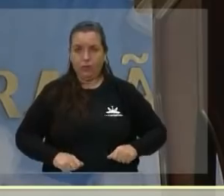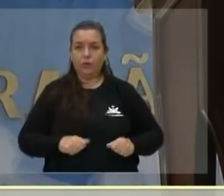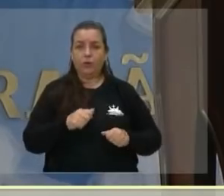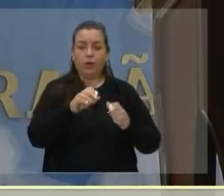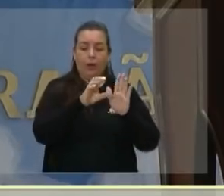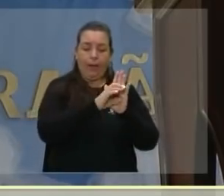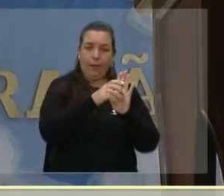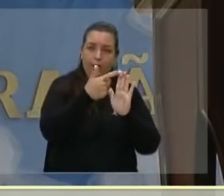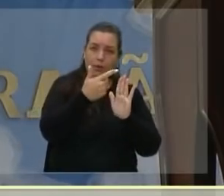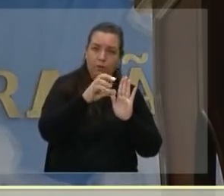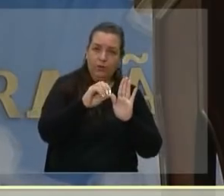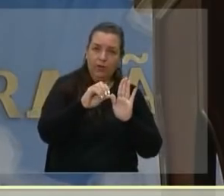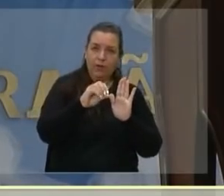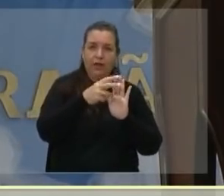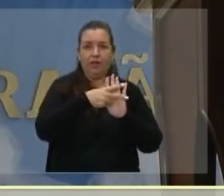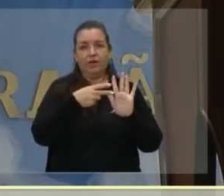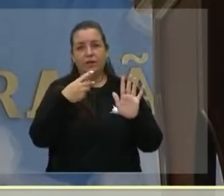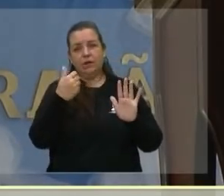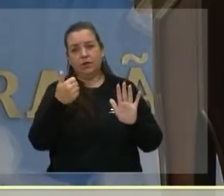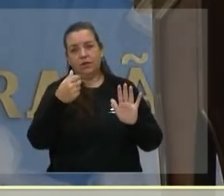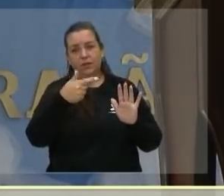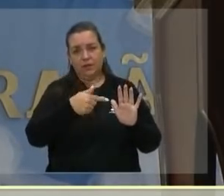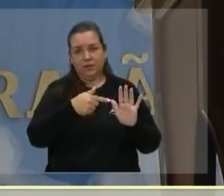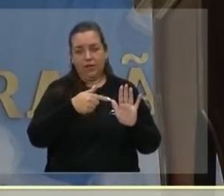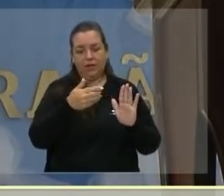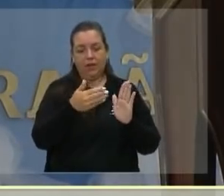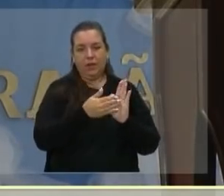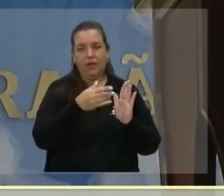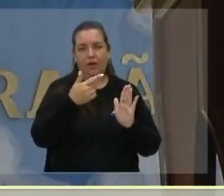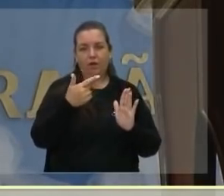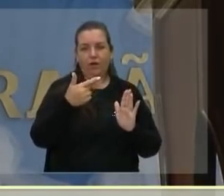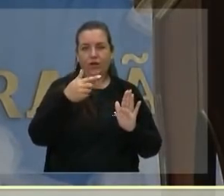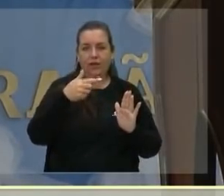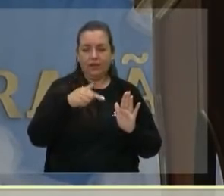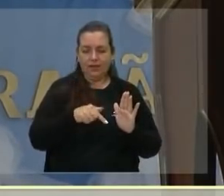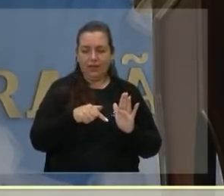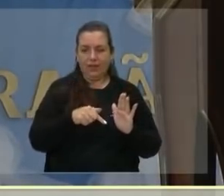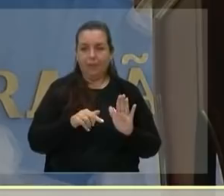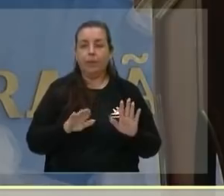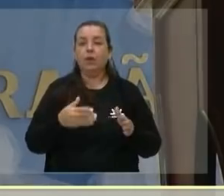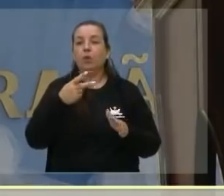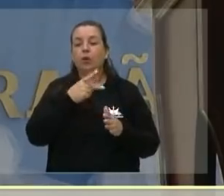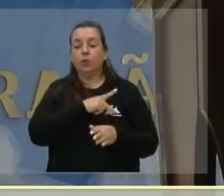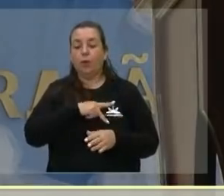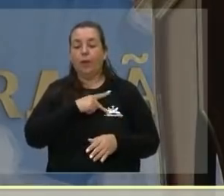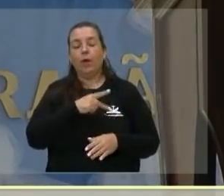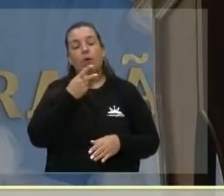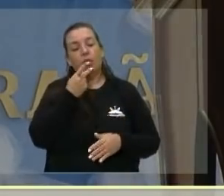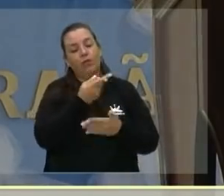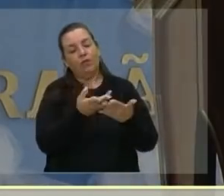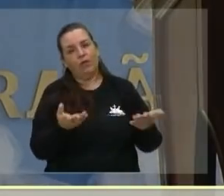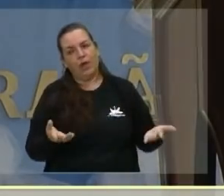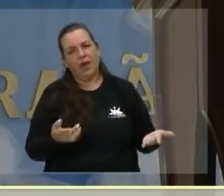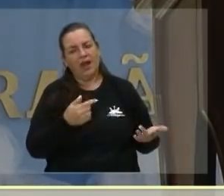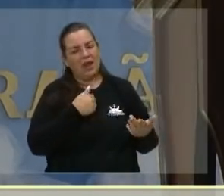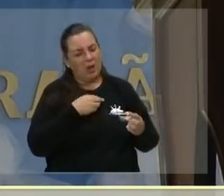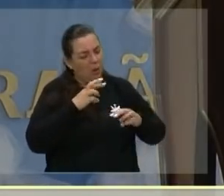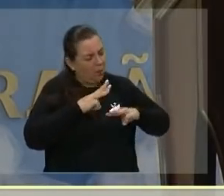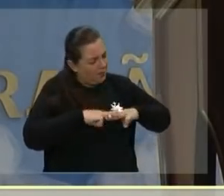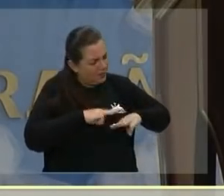20 1727 e quando paulo diz assim como